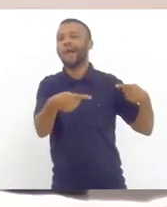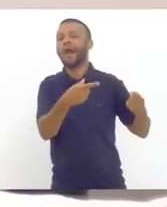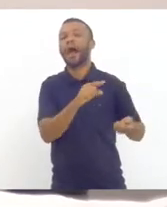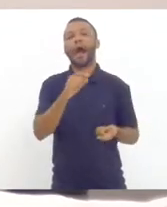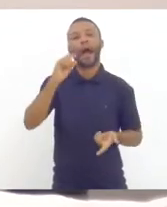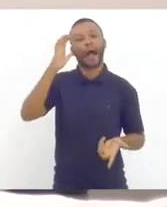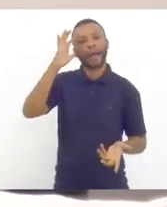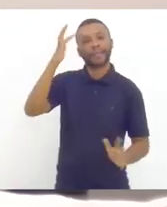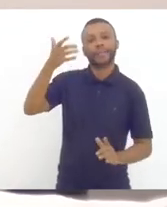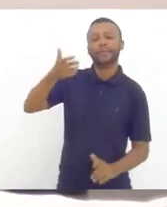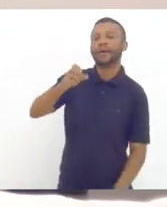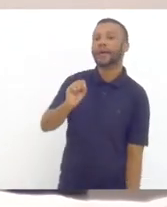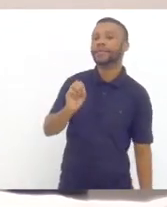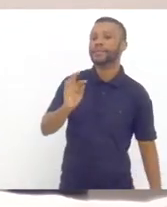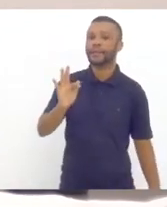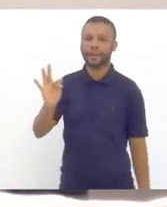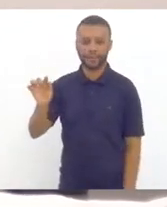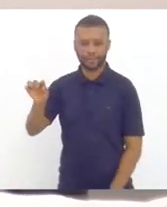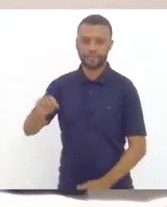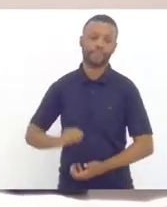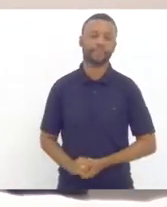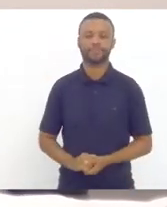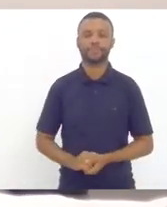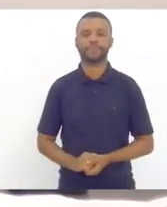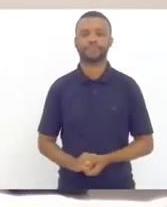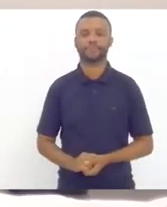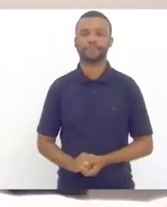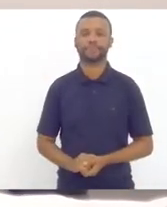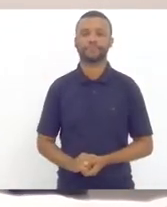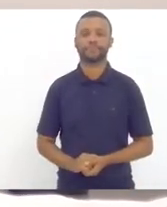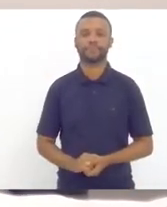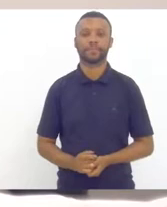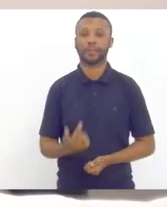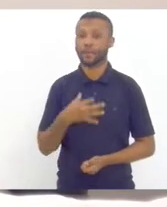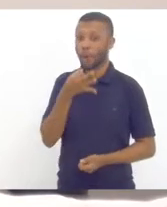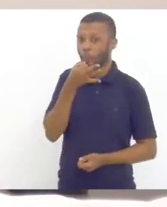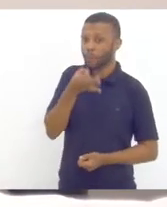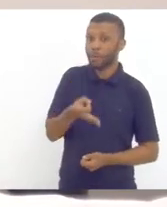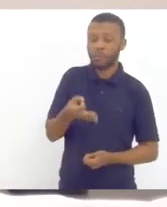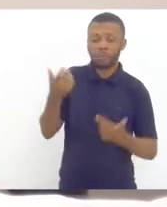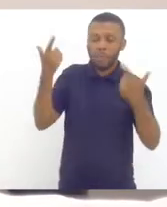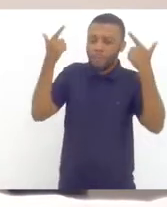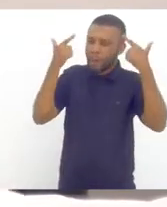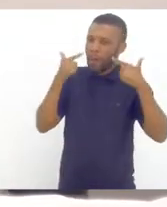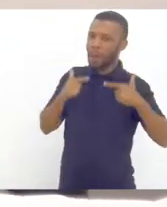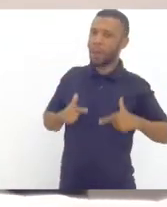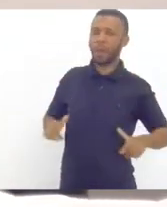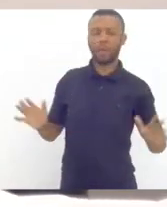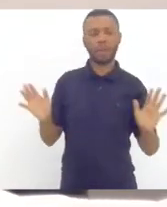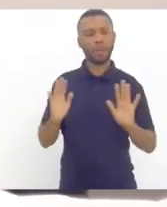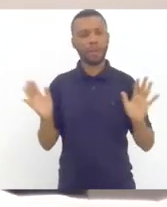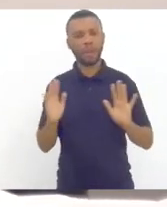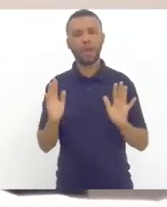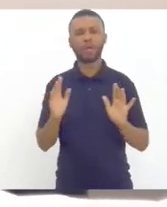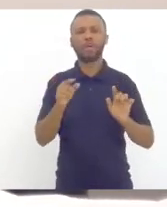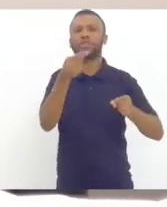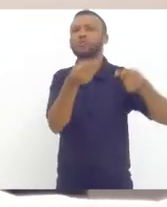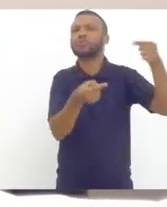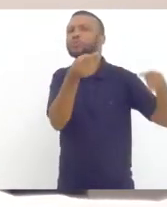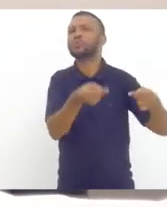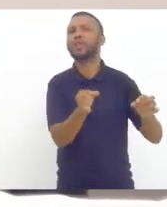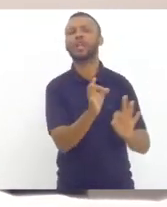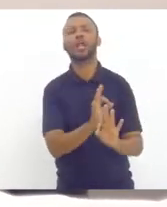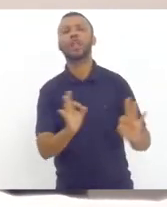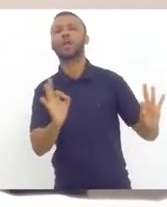Supremo Tribunal Federal, que, para mim, não cabe e jamais coube qualquer discussão. A